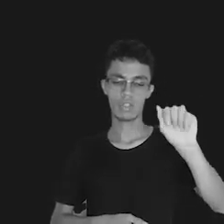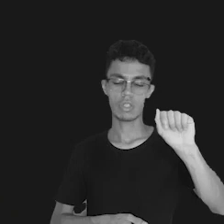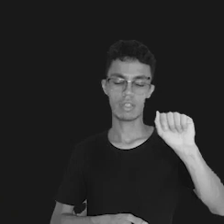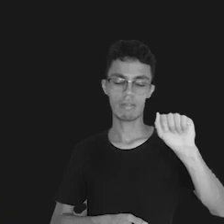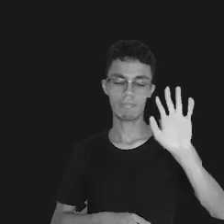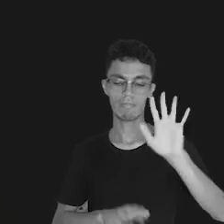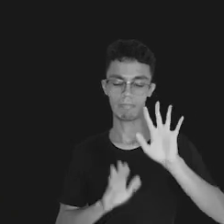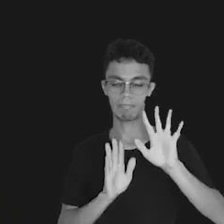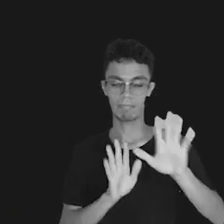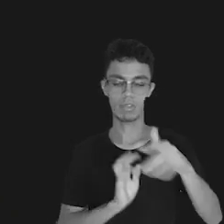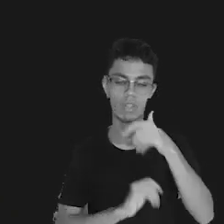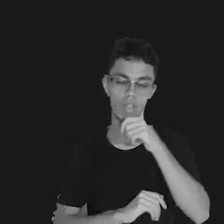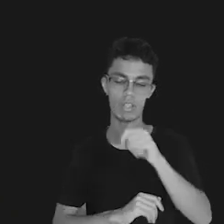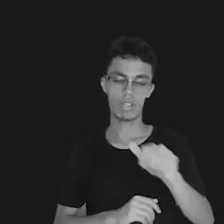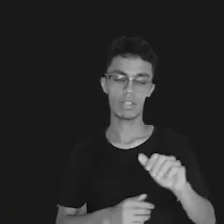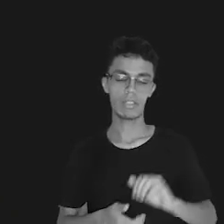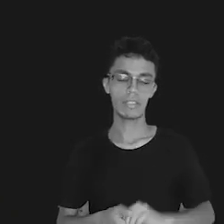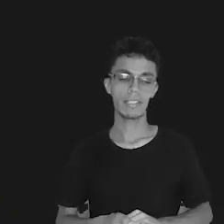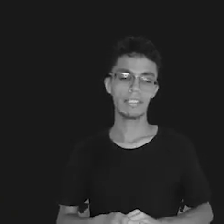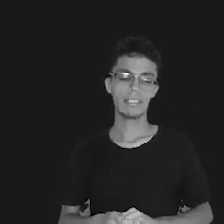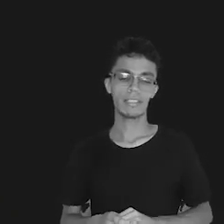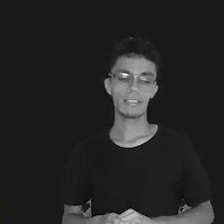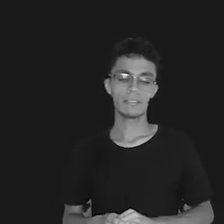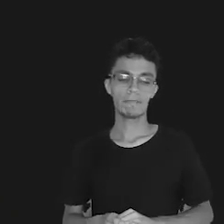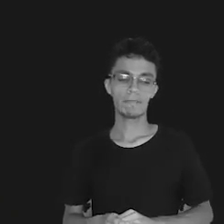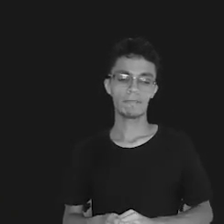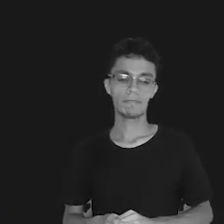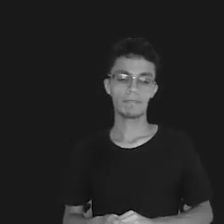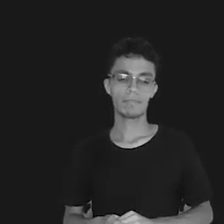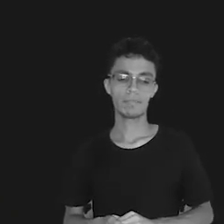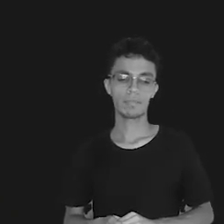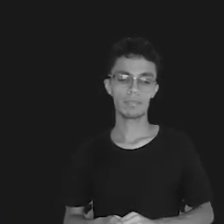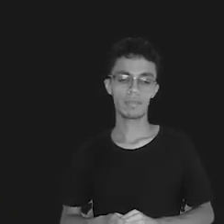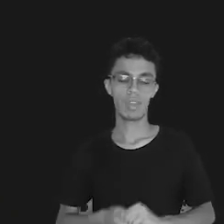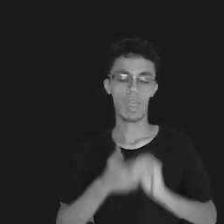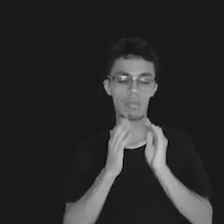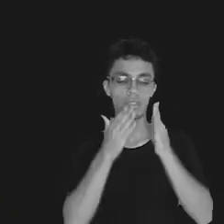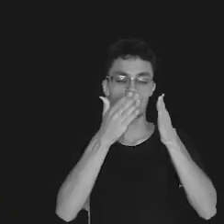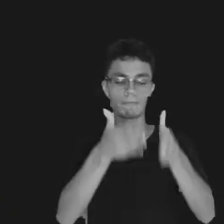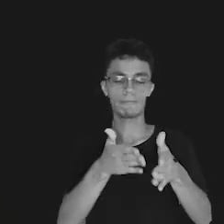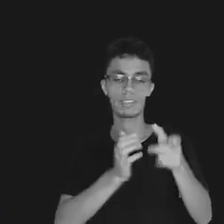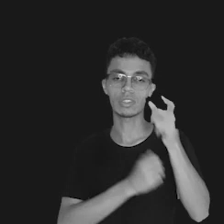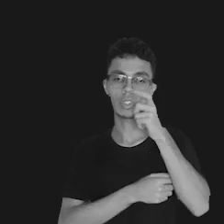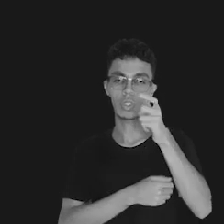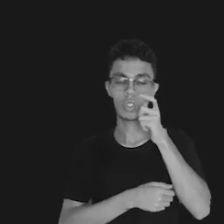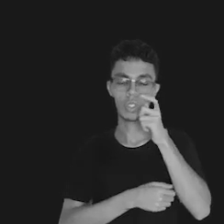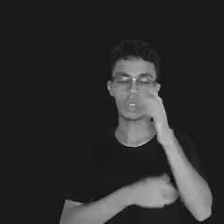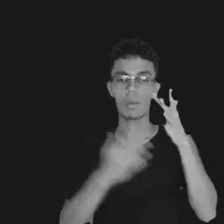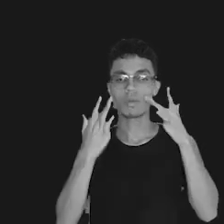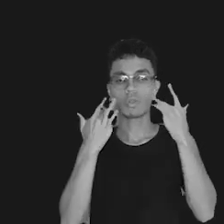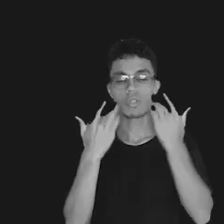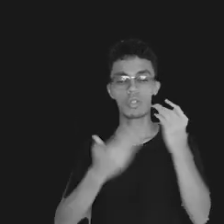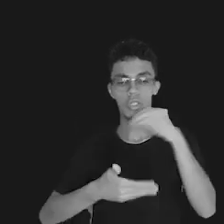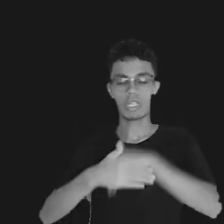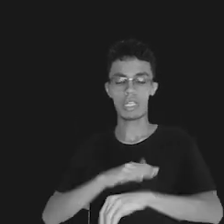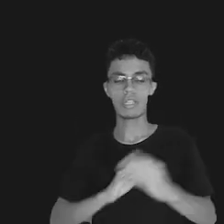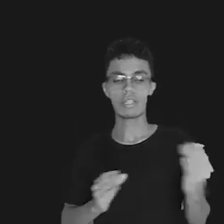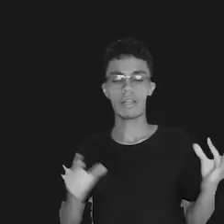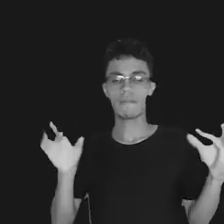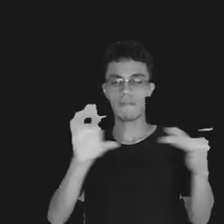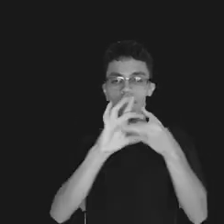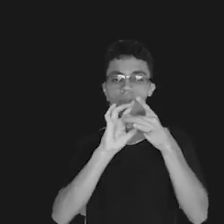foi um grande atrativo e de muito interesse para o teatro. Ela sempre fez